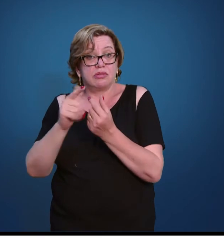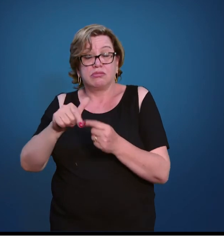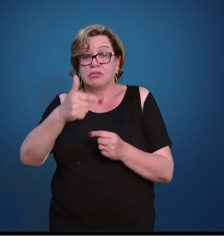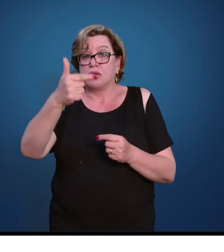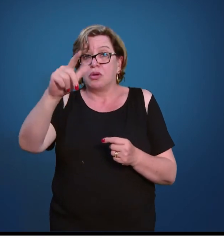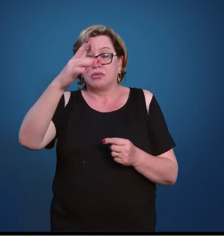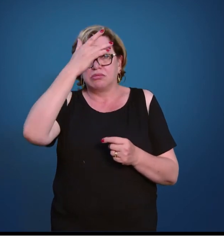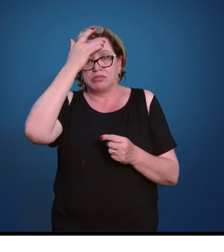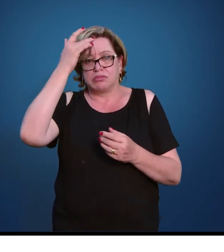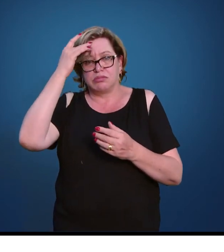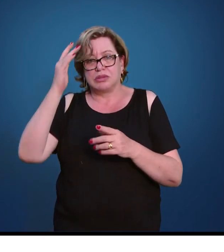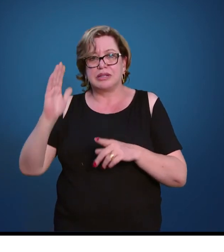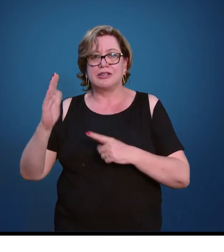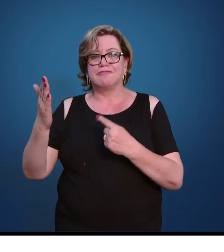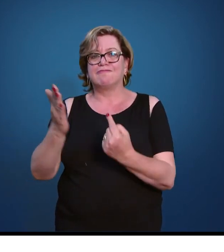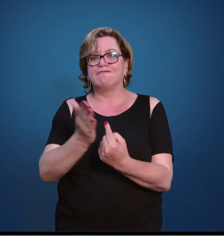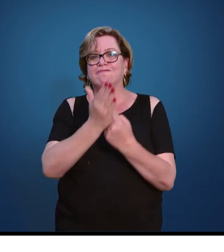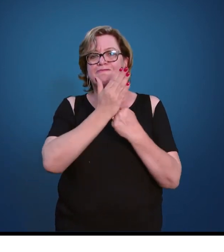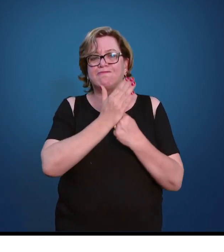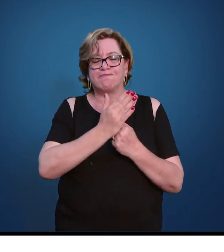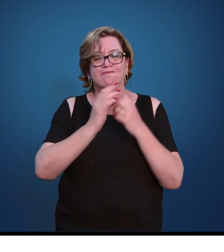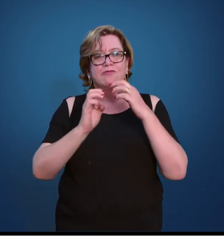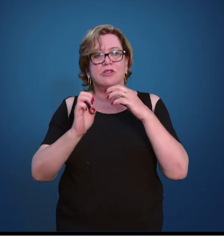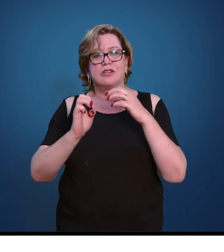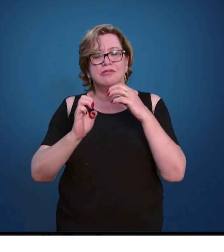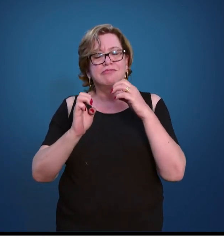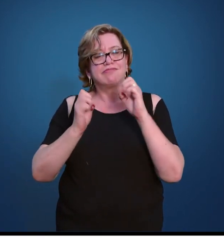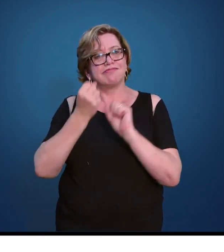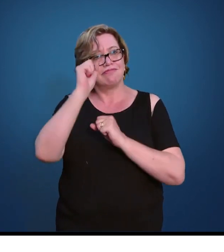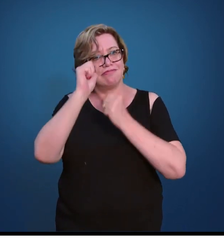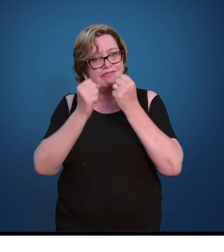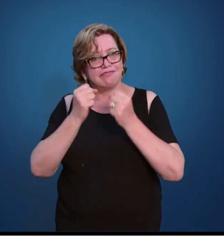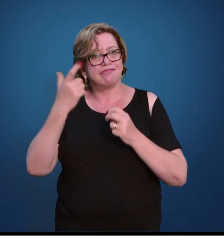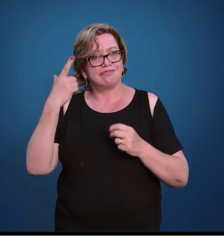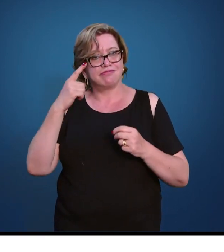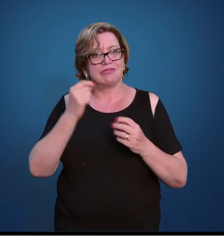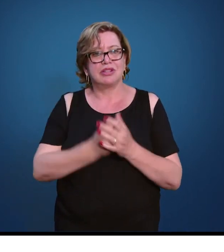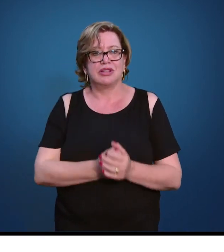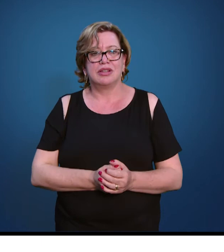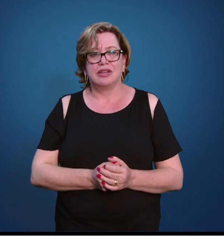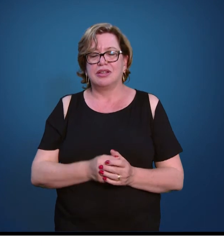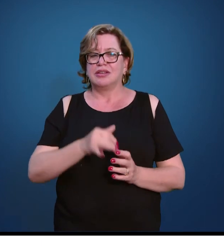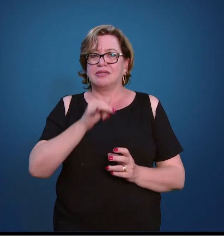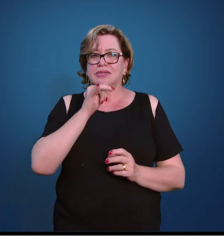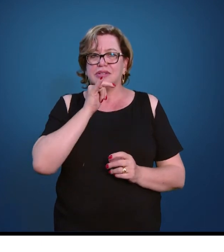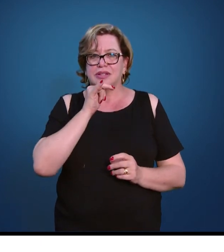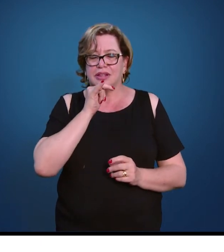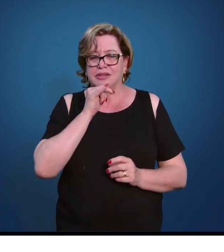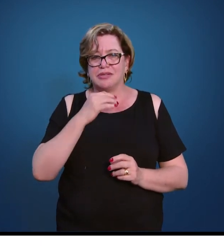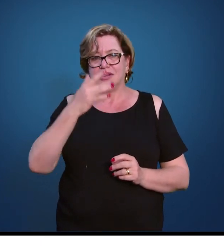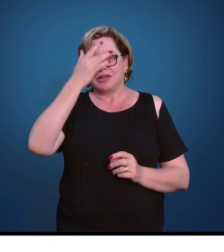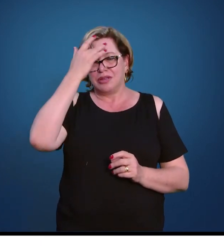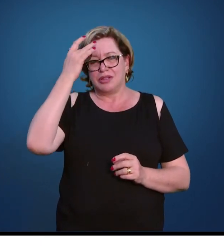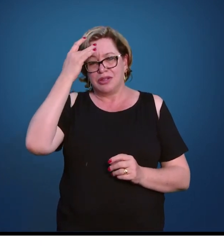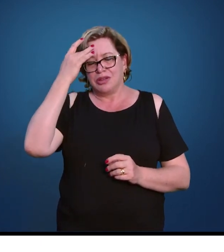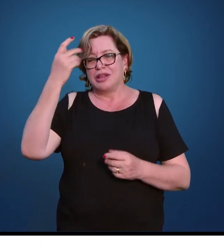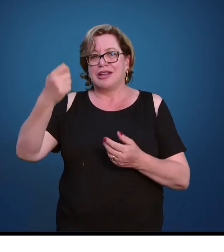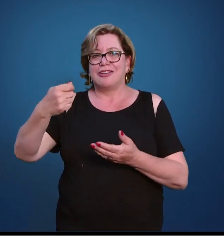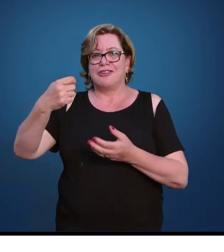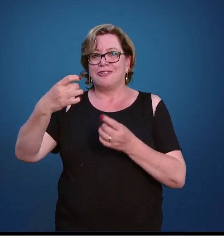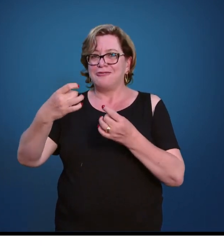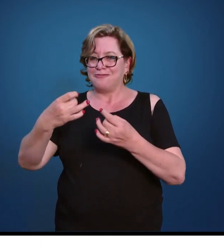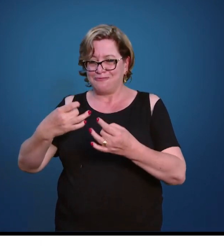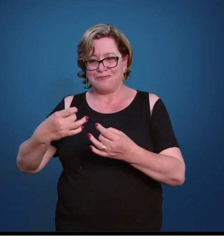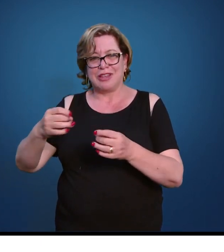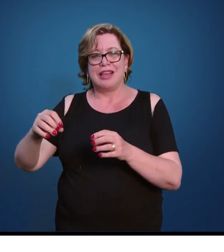estão ajudando a minha empresa a gerar benefícios. Então, quando um fornecedor me vende a prazo, por um